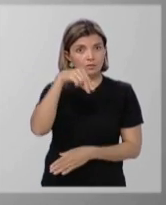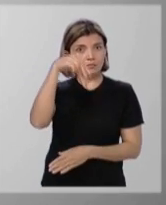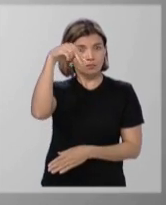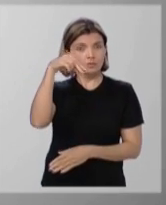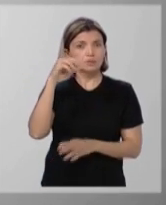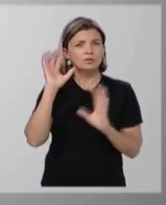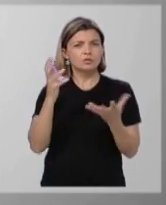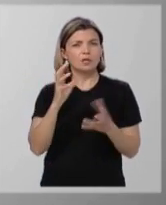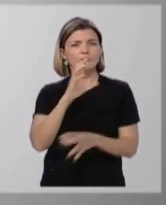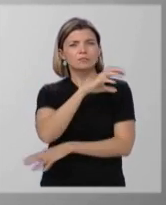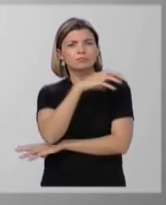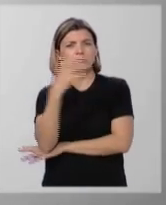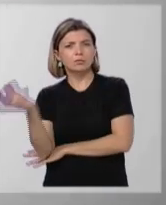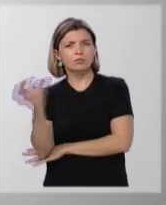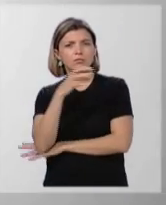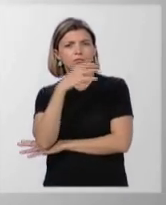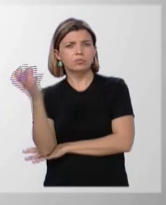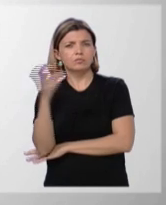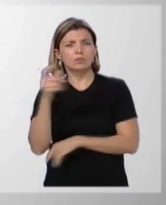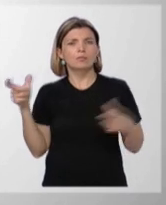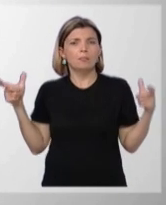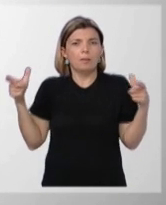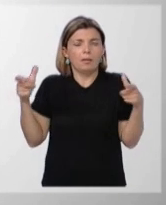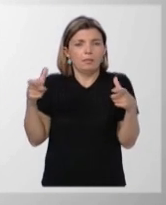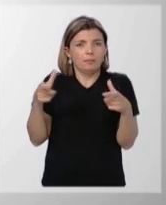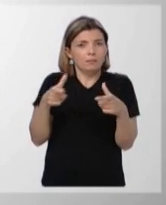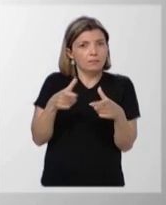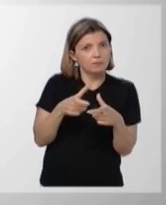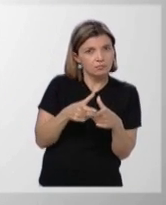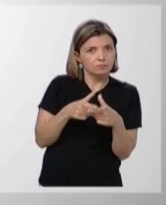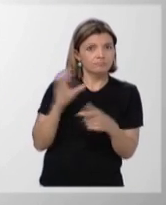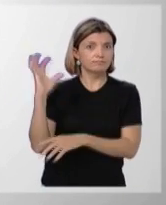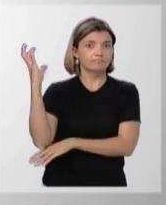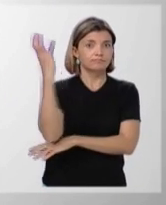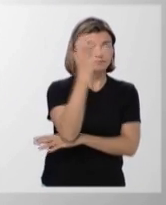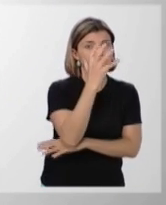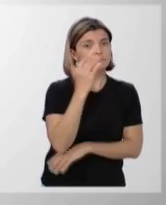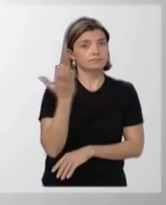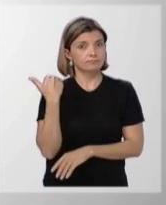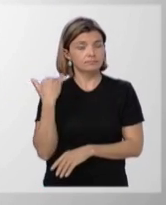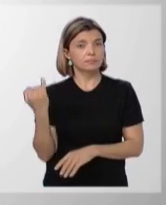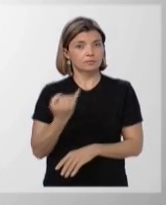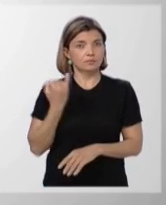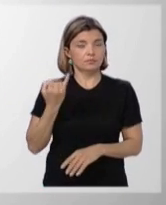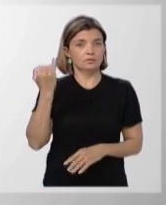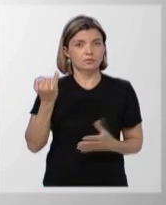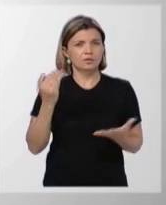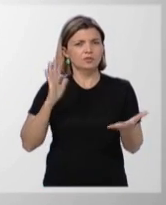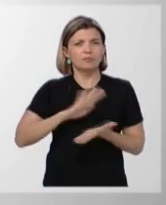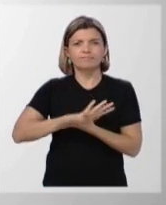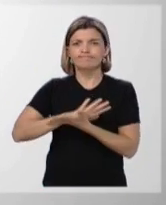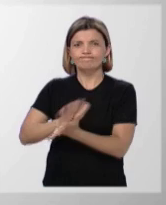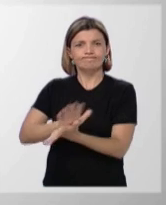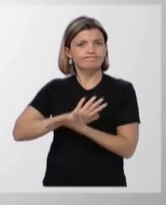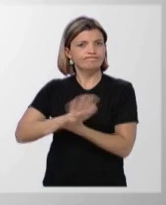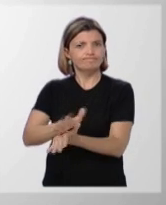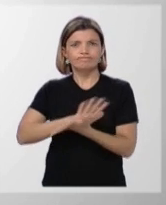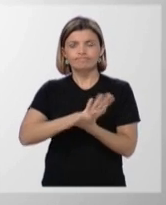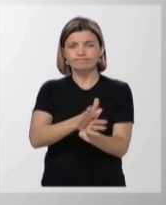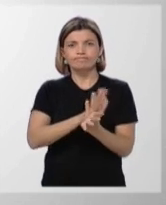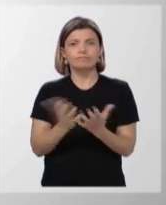Grande do Norte, hoje está restrita a cerca de 7% da sua área original. O restante foi